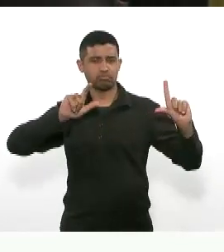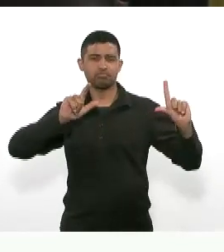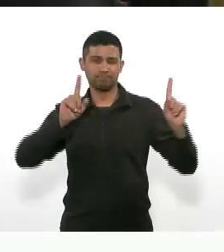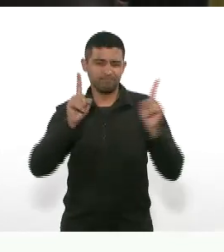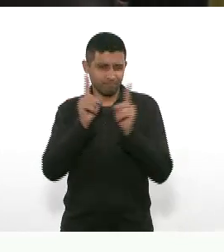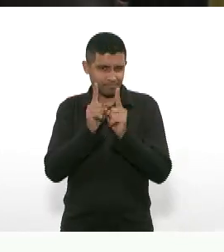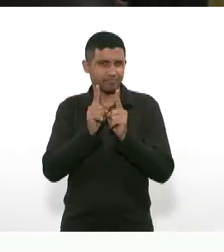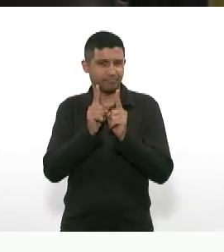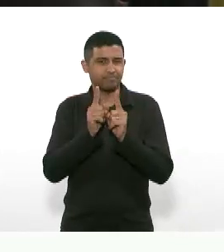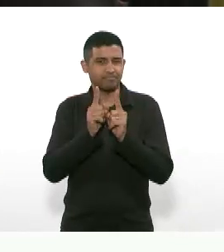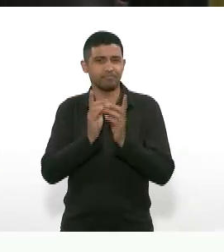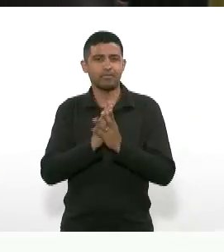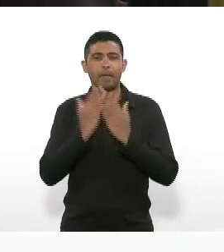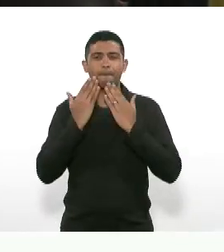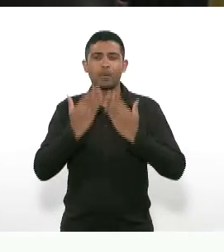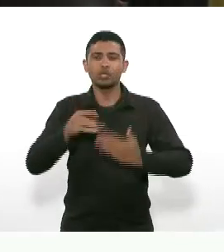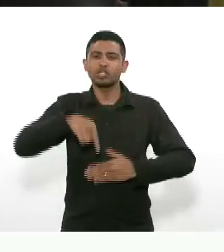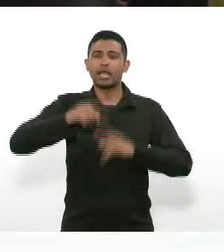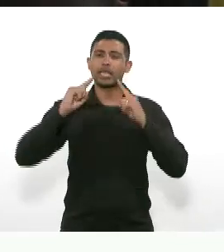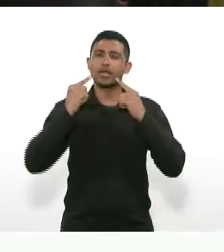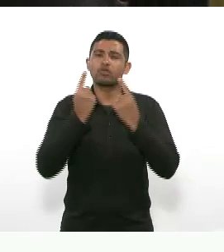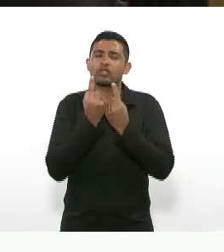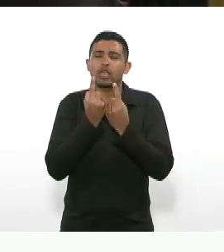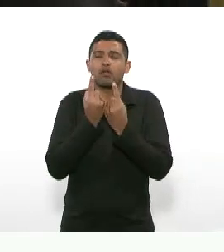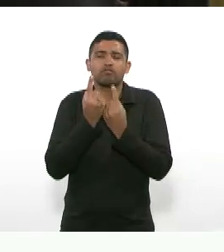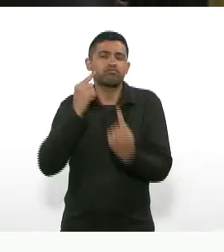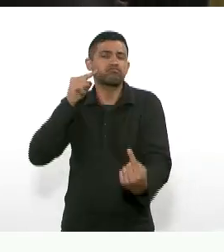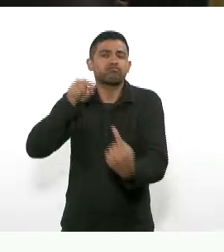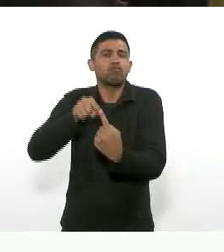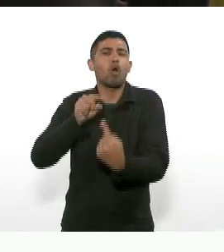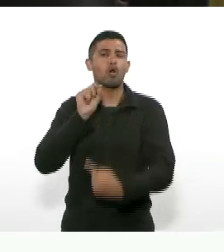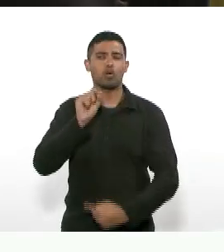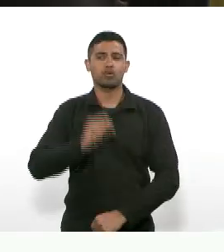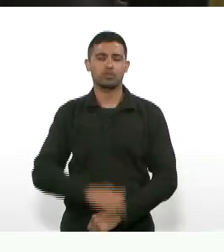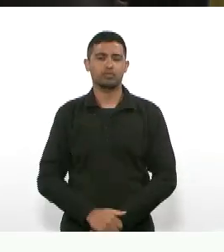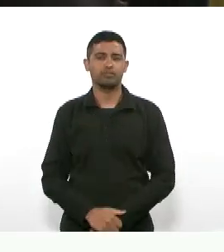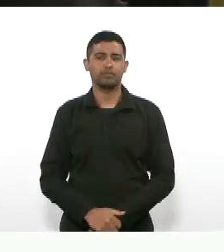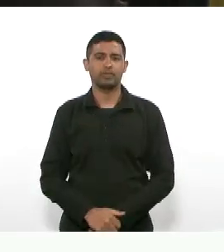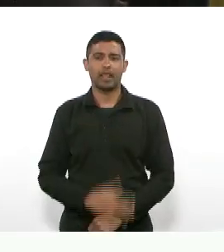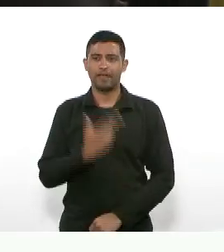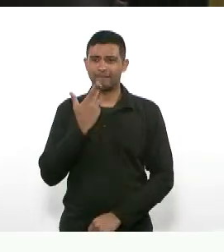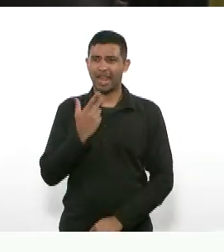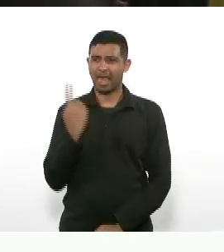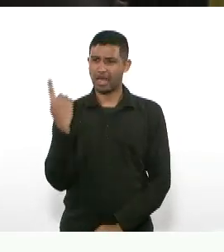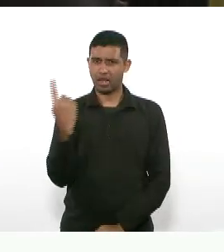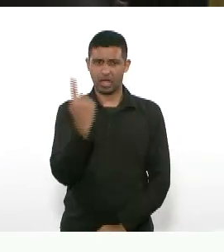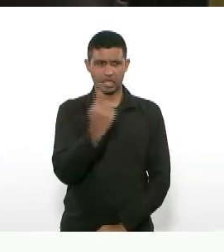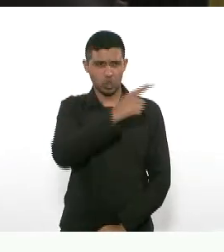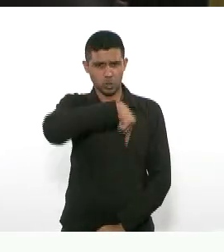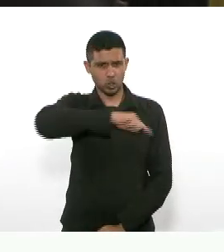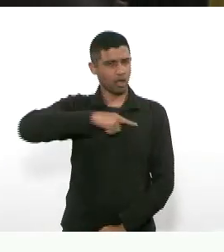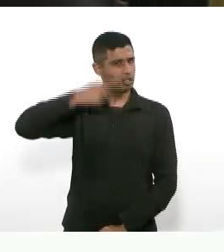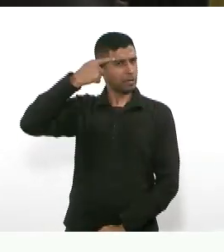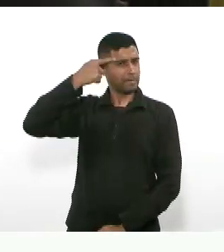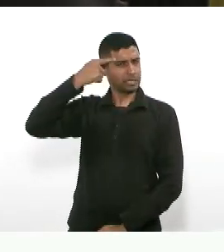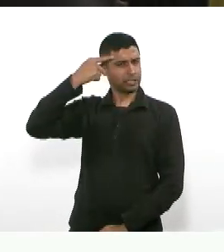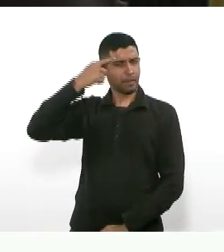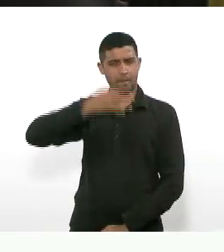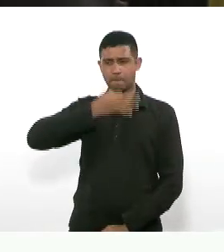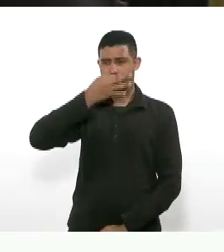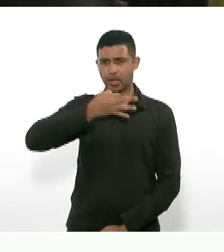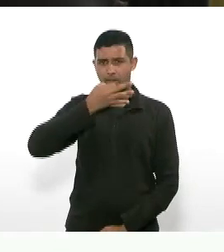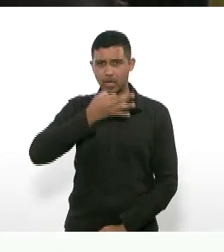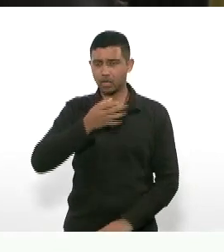porque a finalidade dessa audiência não é dizer aos senhores aquilo que pensamos, e